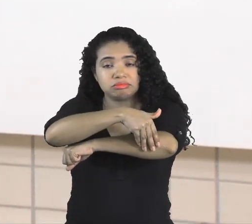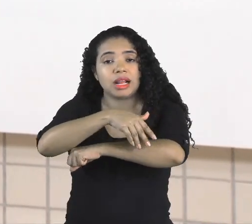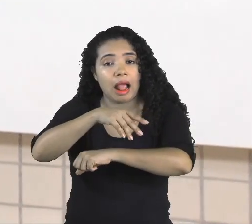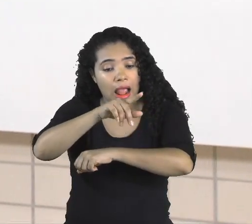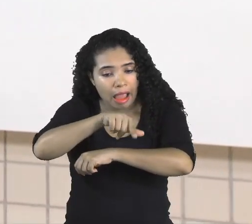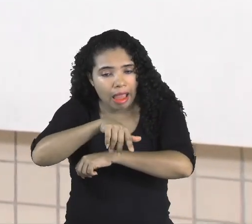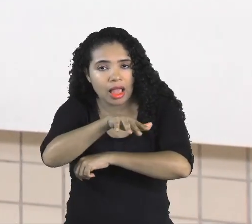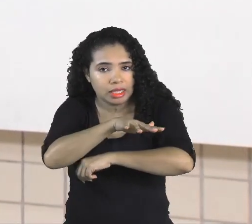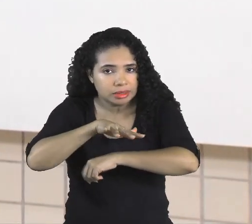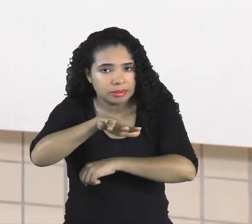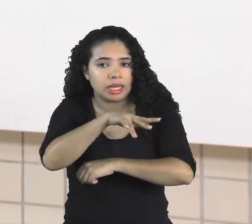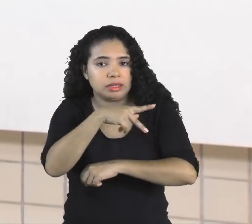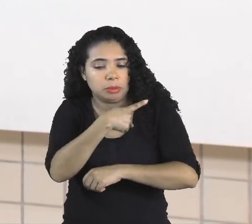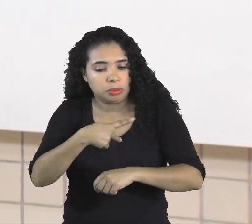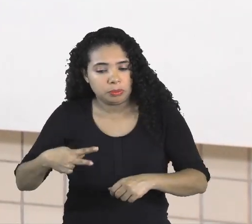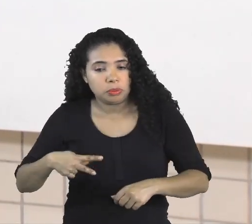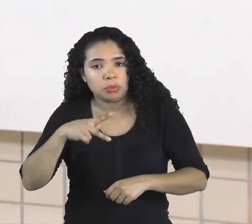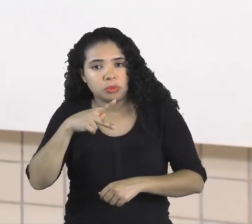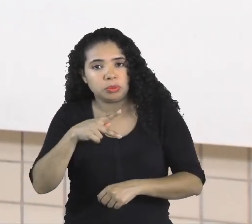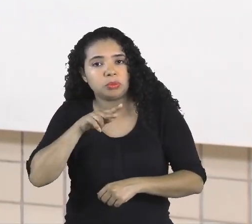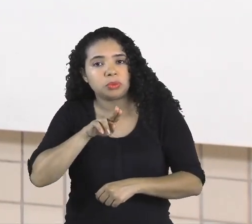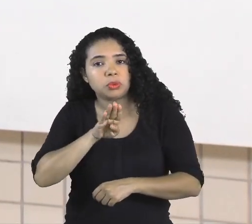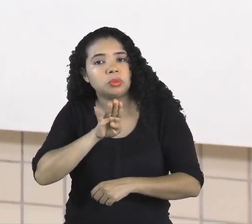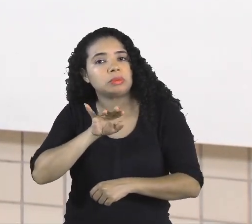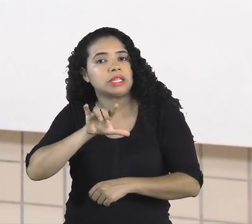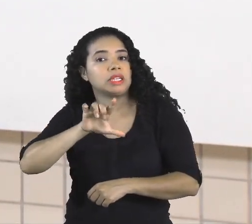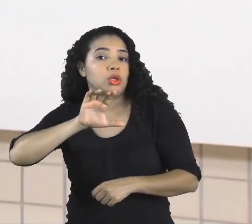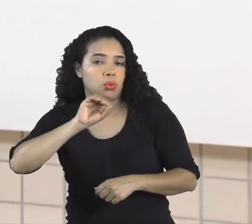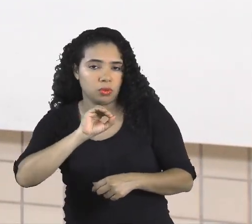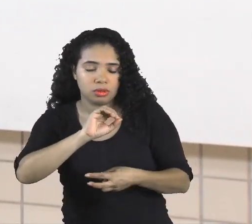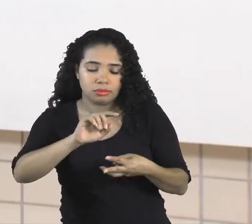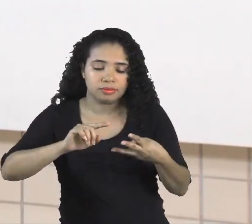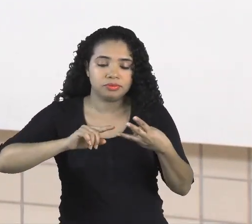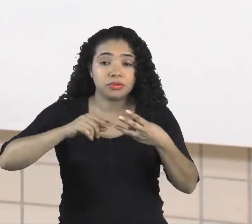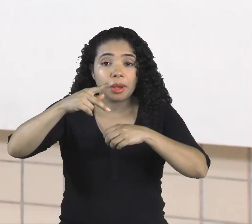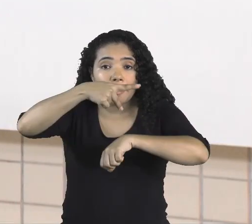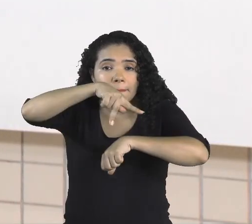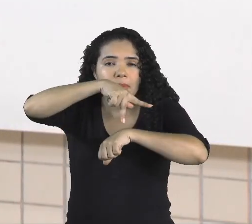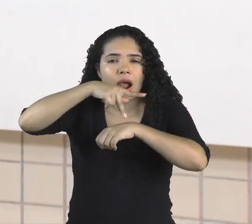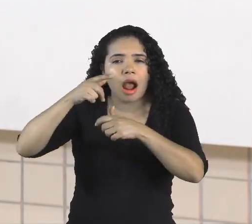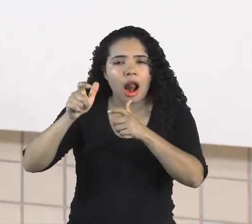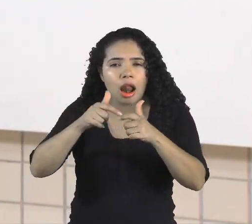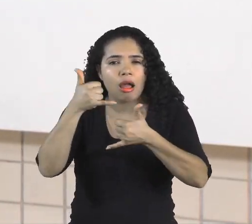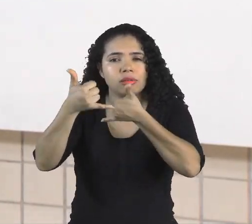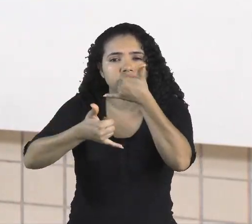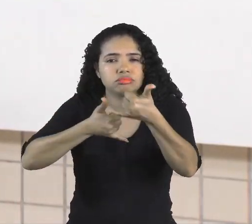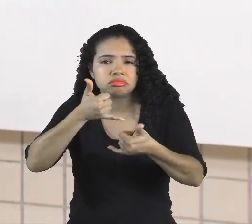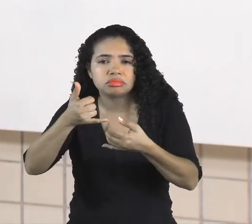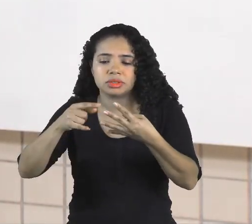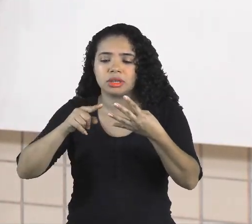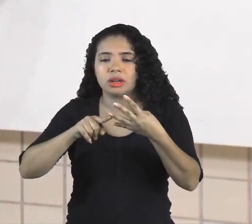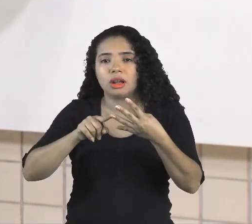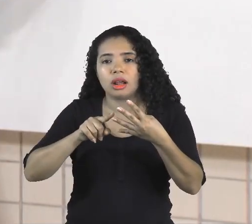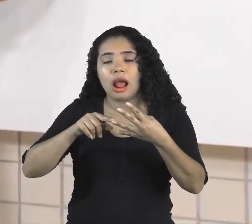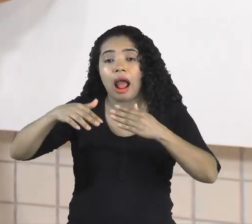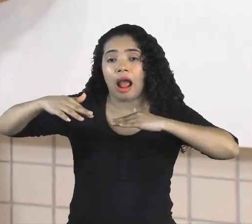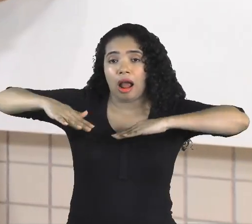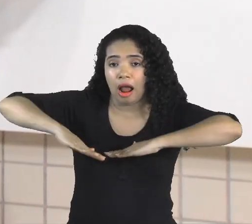certo? São praças, ruas, parques, avenidas, praias,